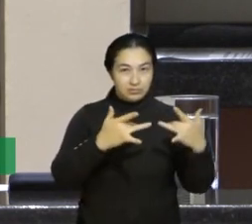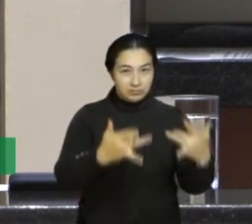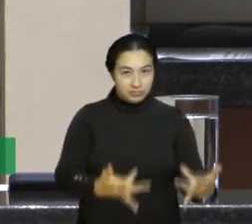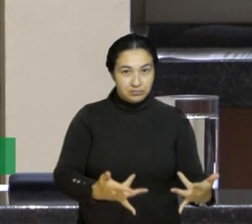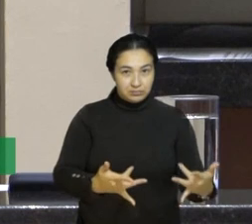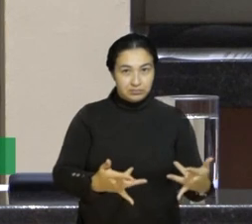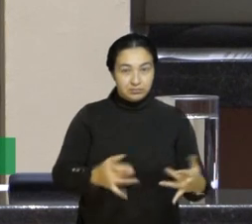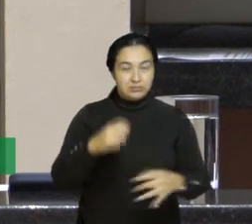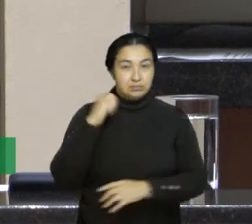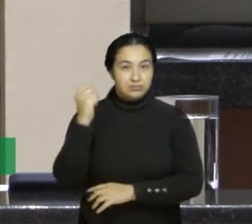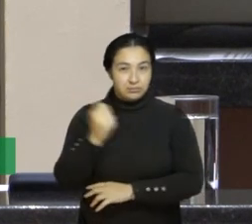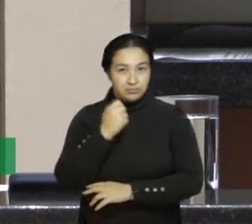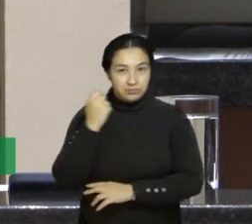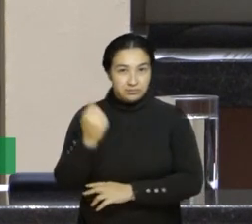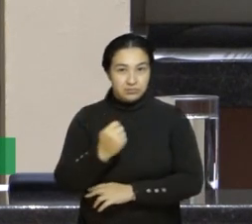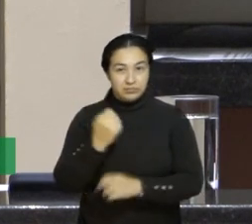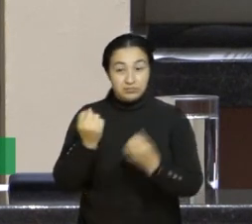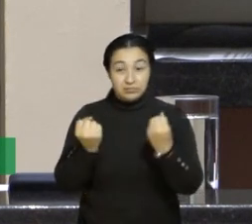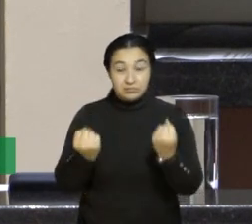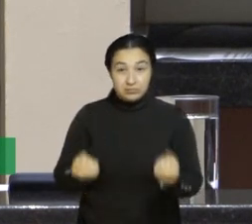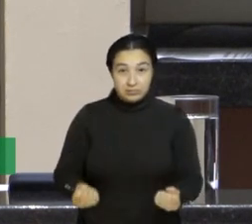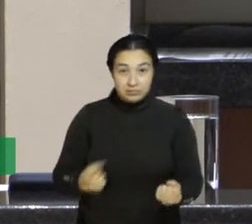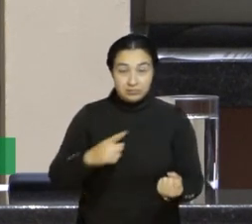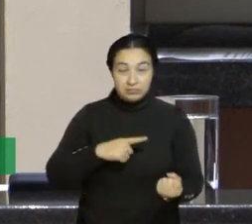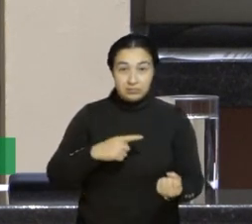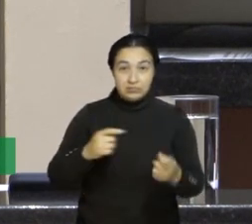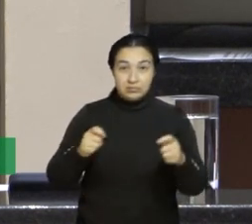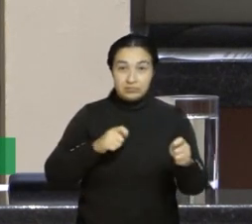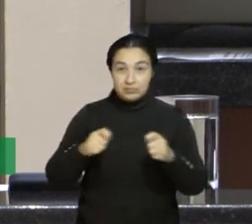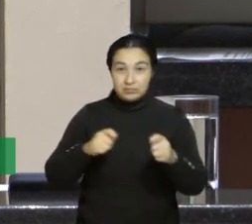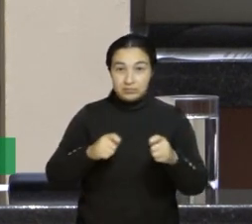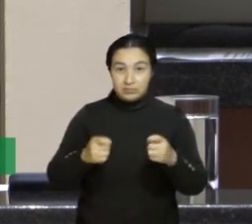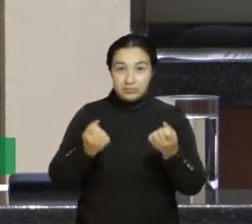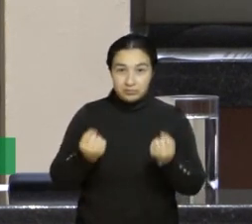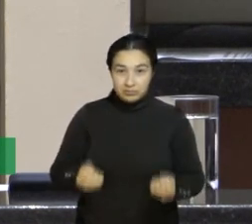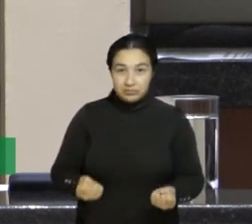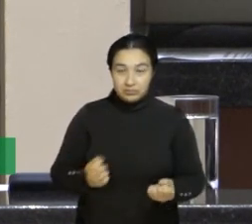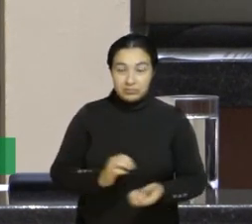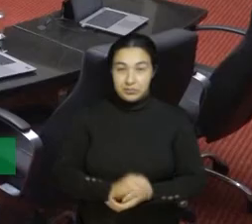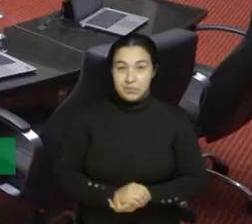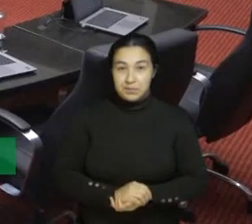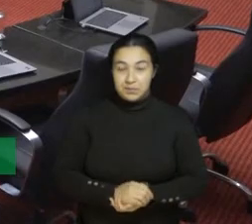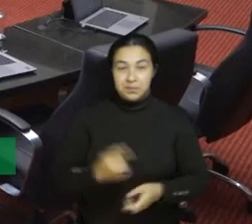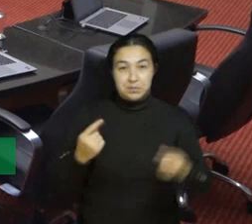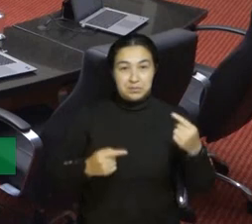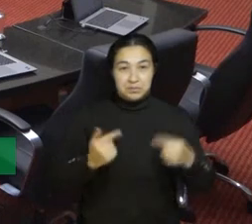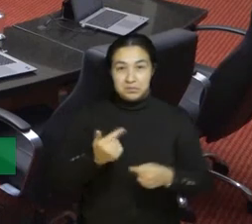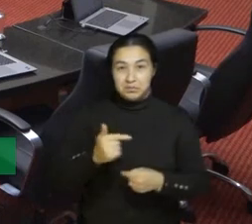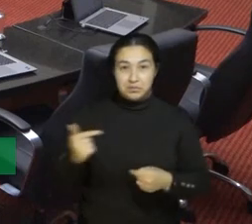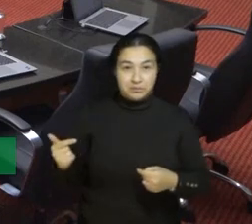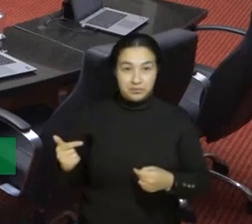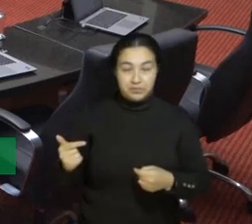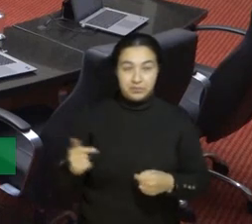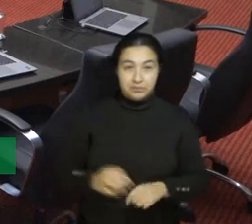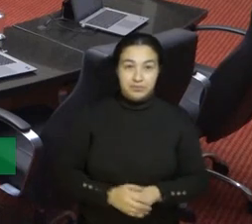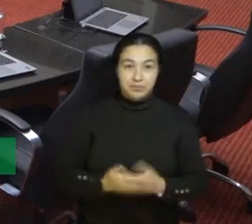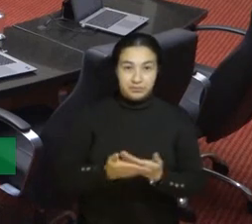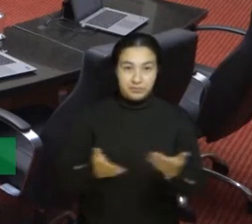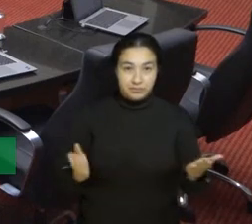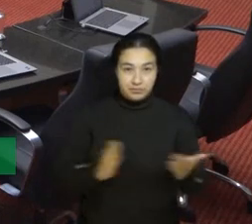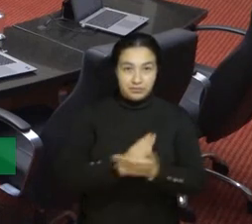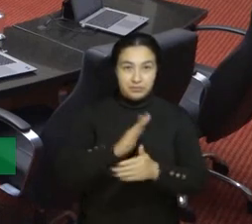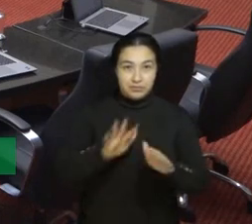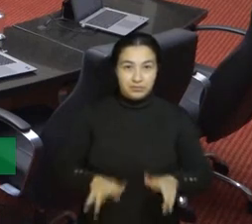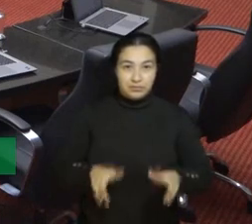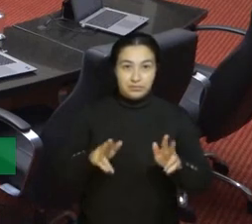Grande do Sul nas balanças de controle de carga, em discussão. Não havendo quem queira discutir em votação, deputados que aprovam, permaneçam